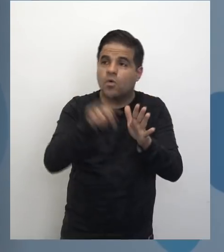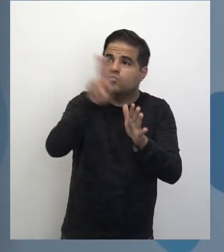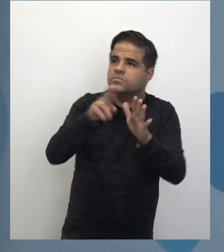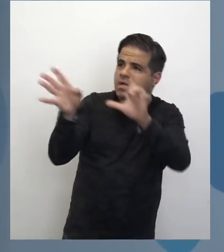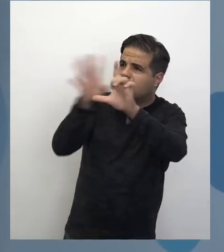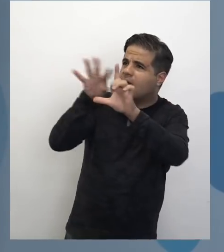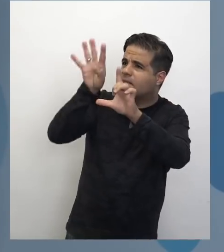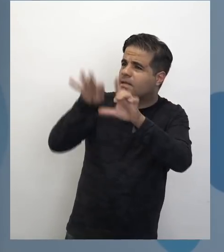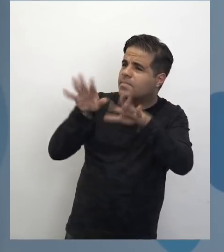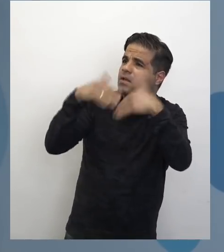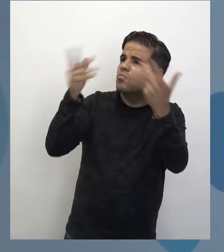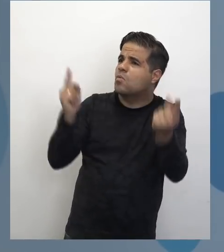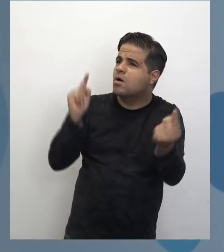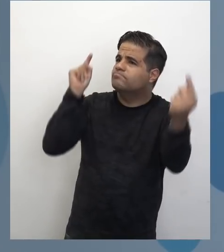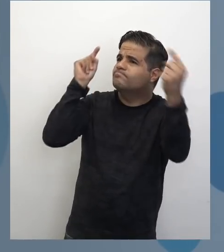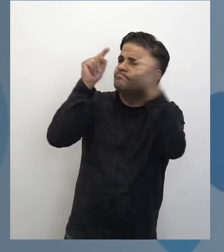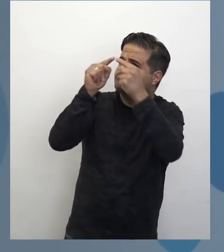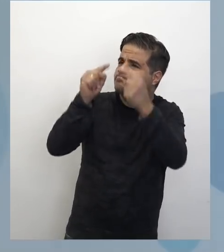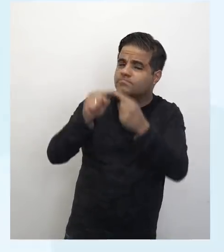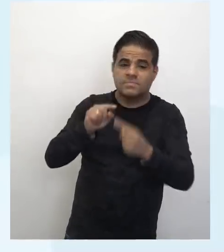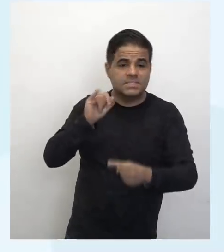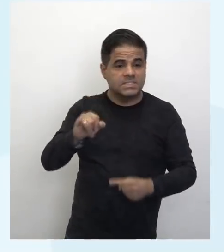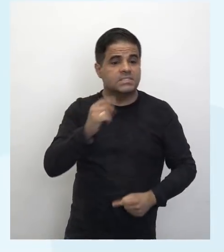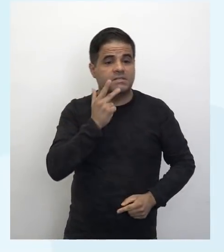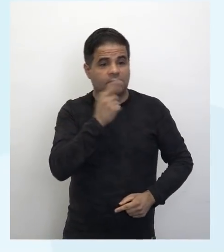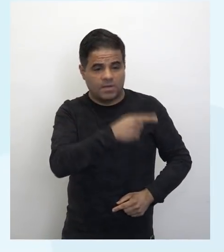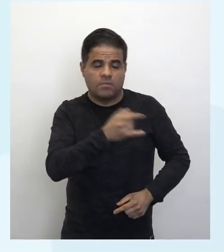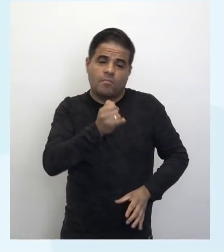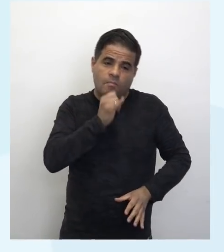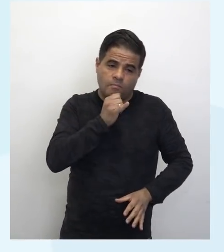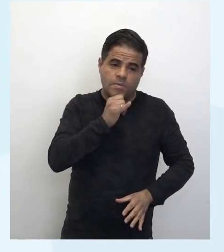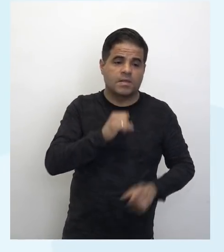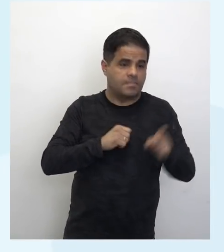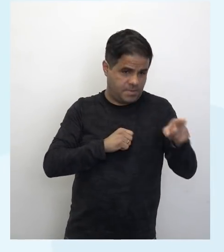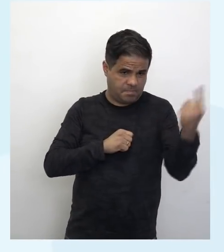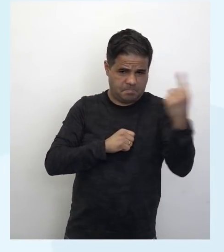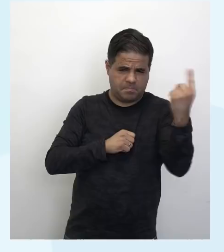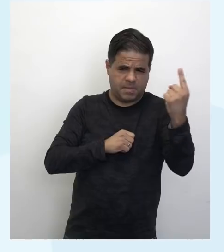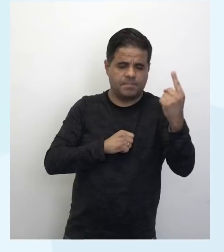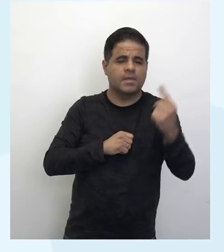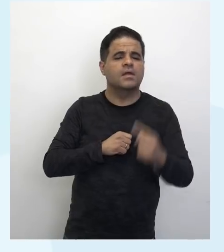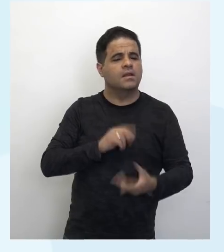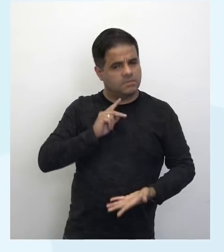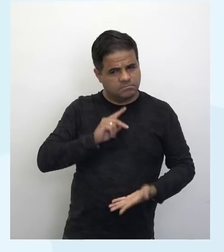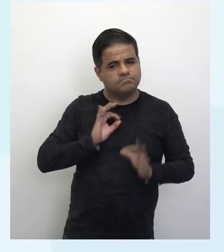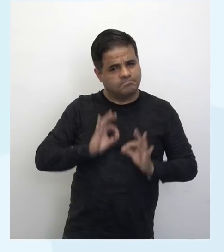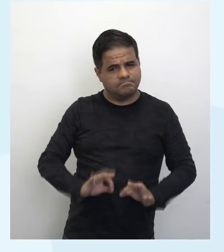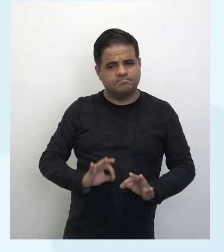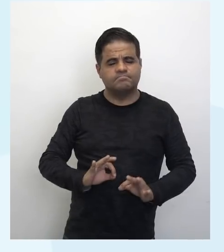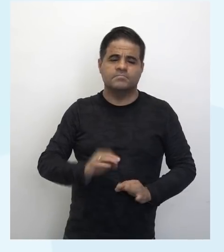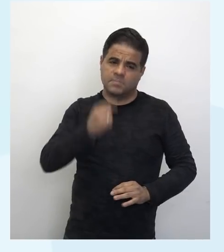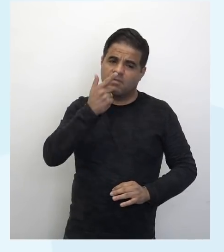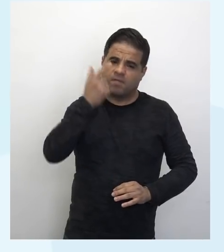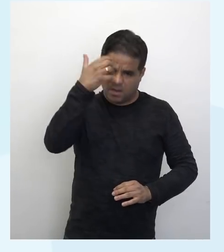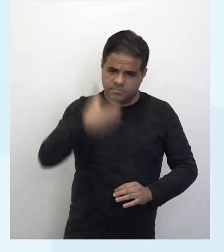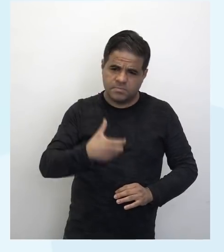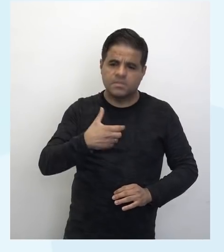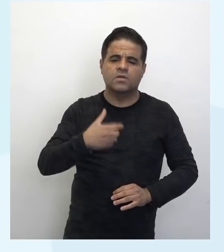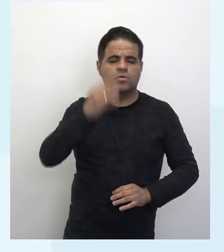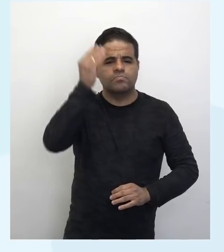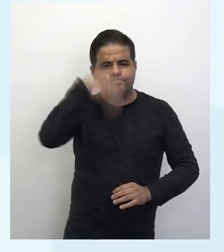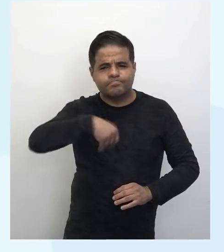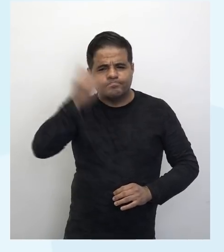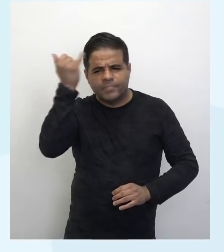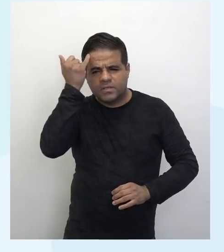tabela qual que faz sentido. Se ela está dizendo, por exemplo, nessa daqui, a primeira realmente está certa, está dizendo que eu sou preguiçosa. Mas